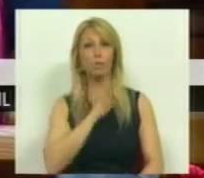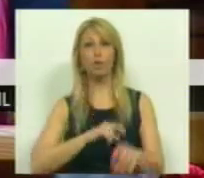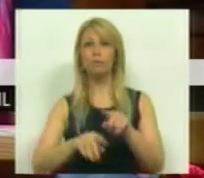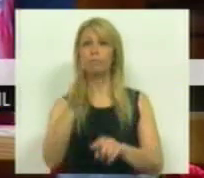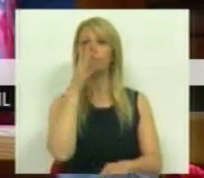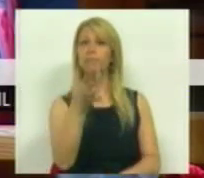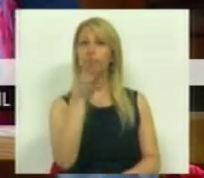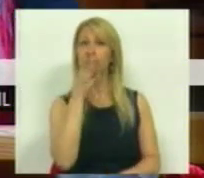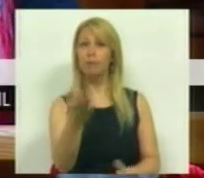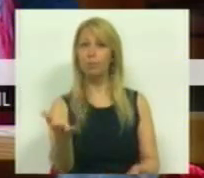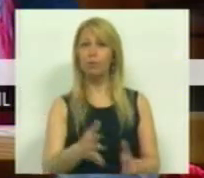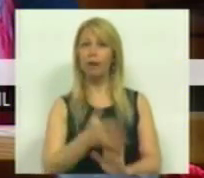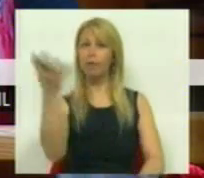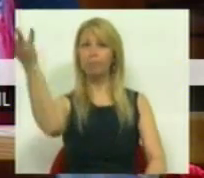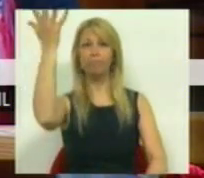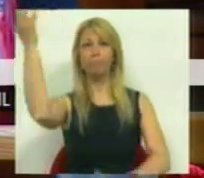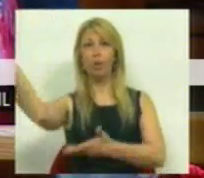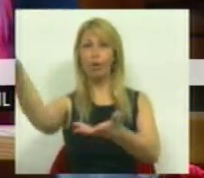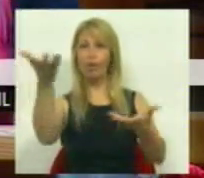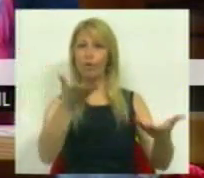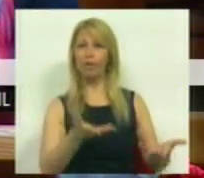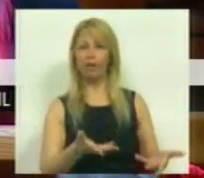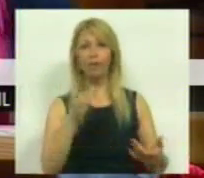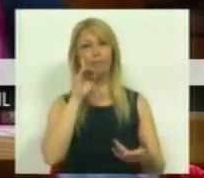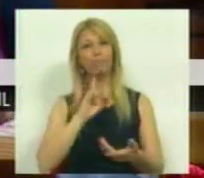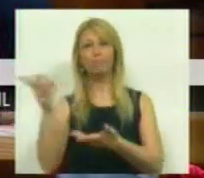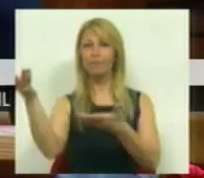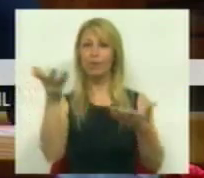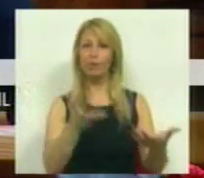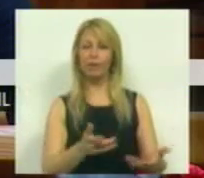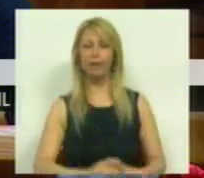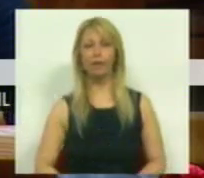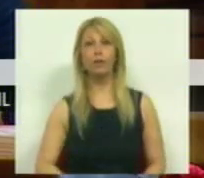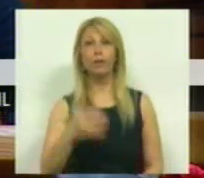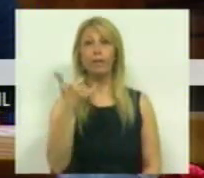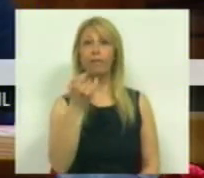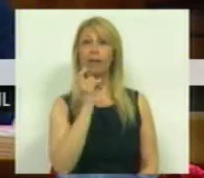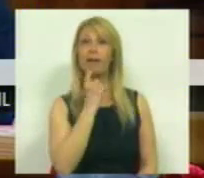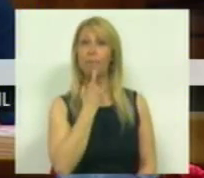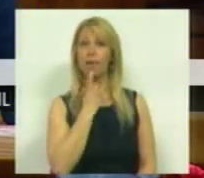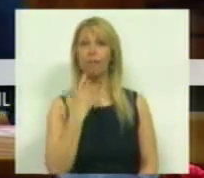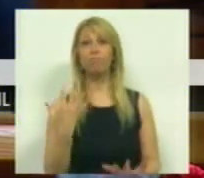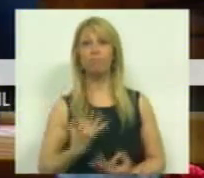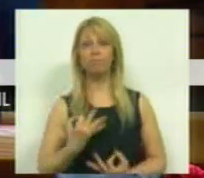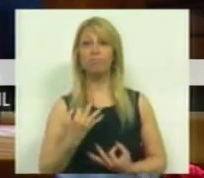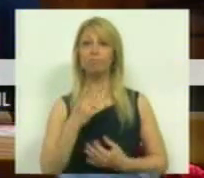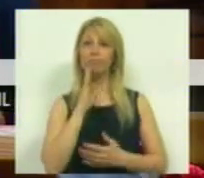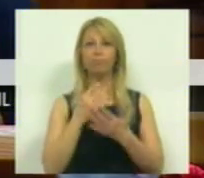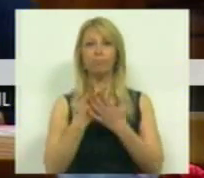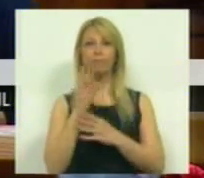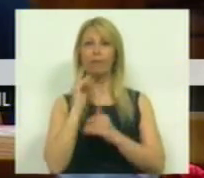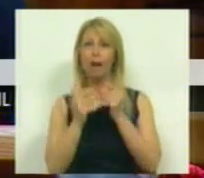Senhores Deputados, ilustres convidados e convidadas. O 25 de Abril foi um salto no